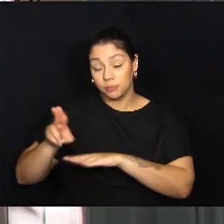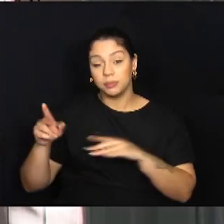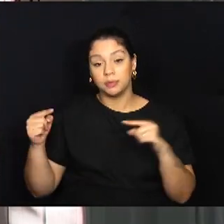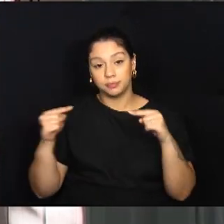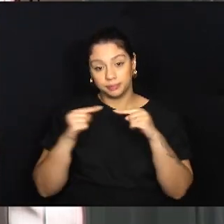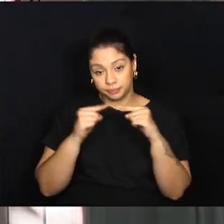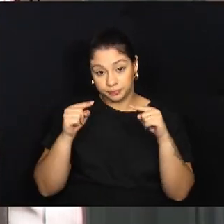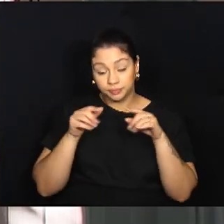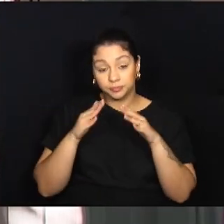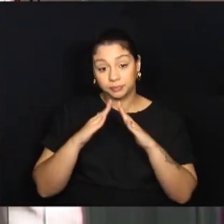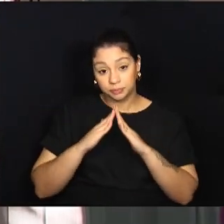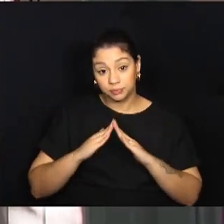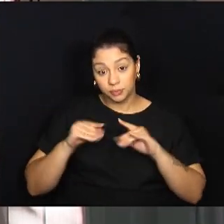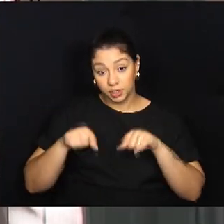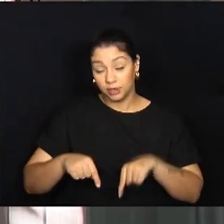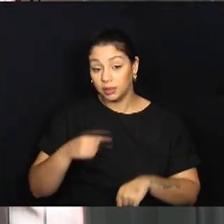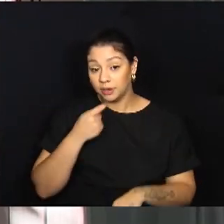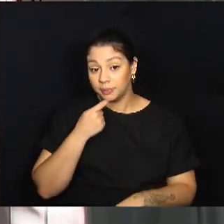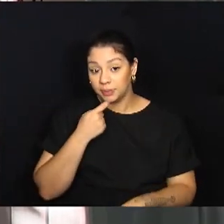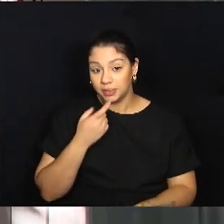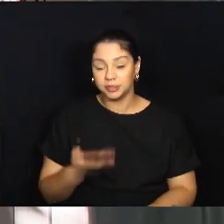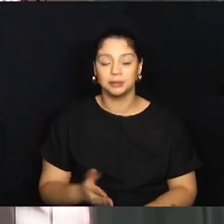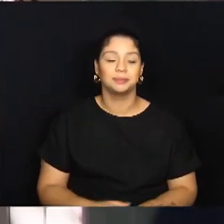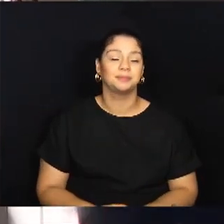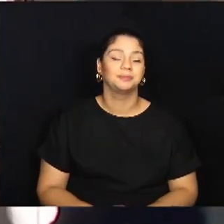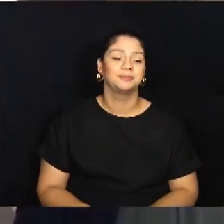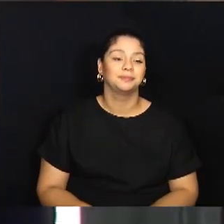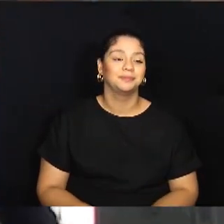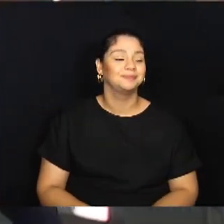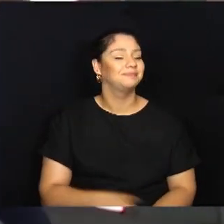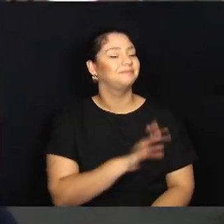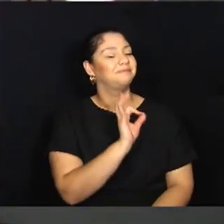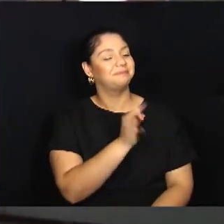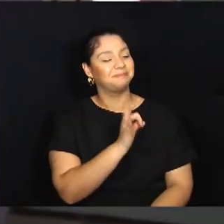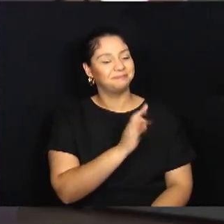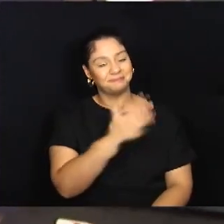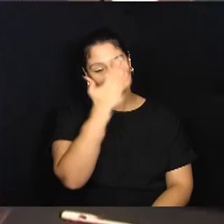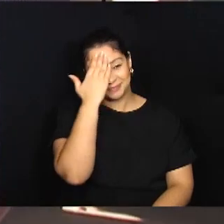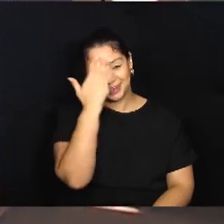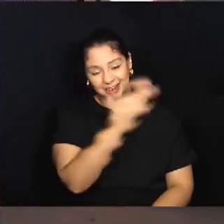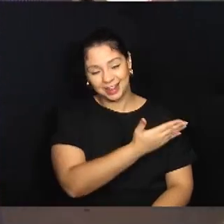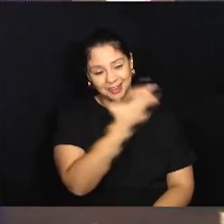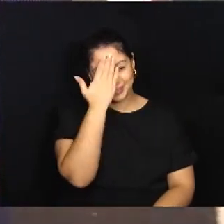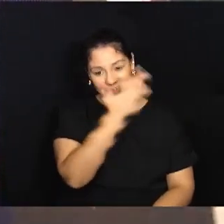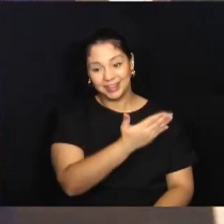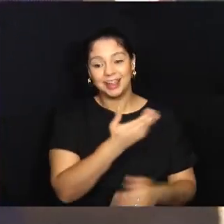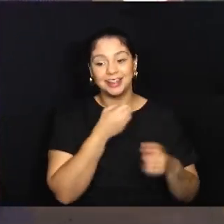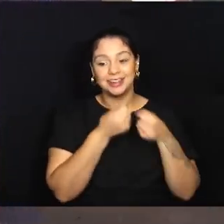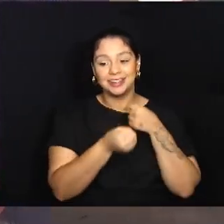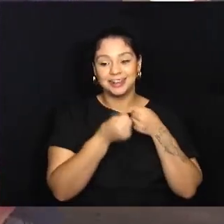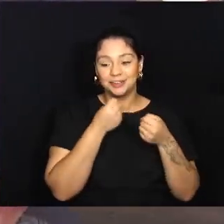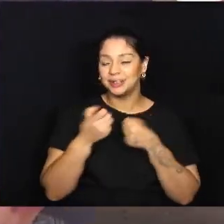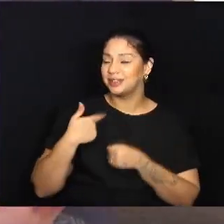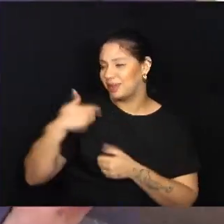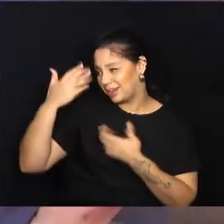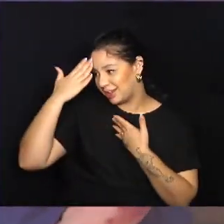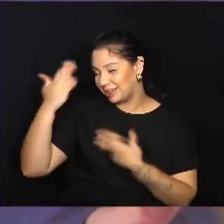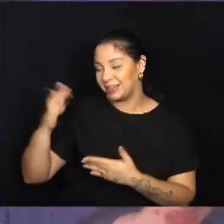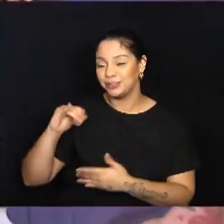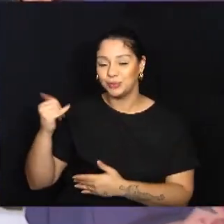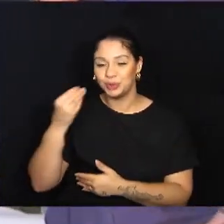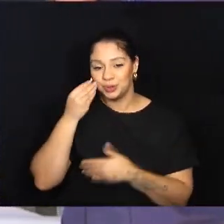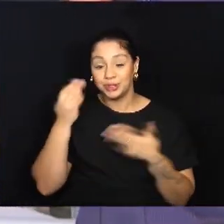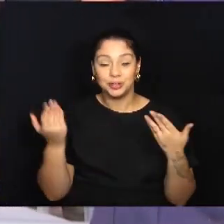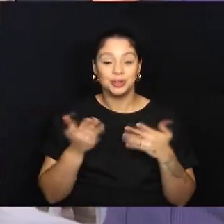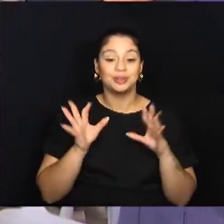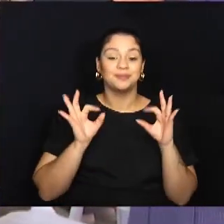morador aqui de Campinas, do município de Campinas. Valeu, Wagner. Muito obrigado pela entrevista. Eu que agradeço a oportunidade. Boa, boa. É isso